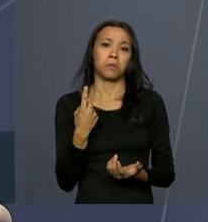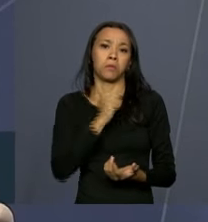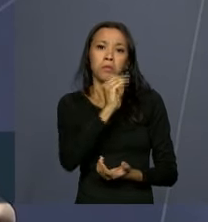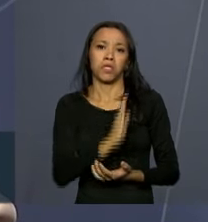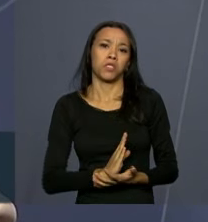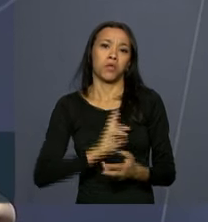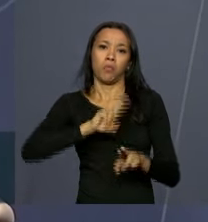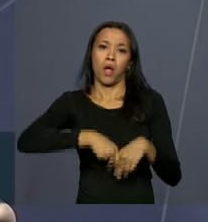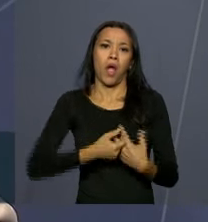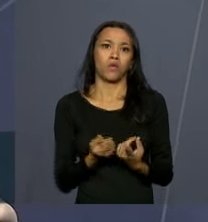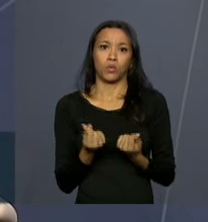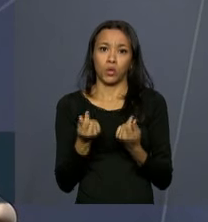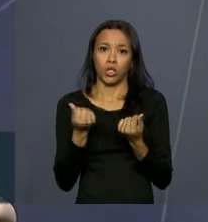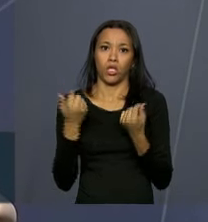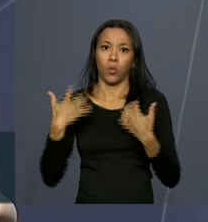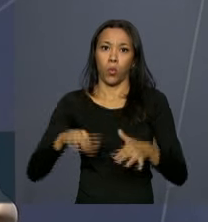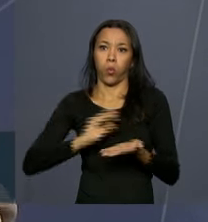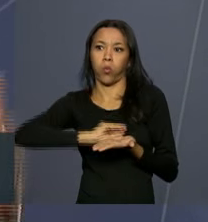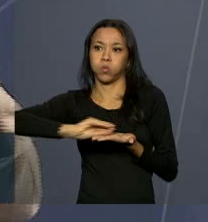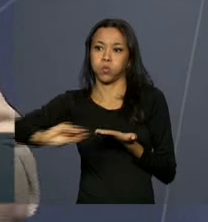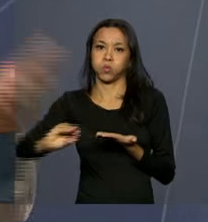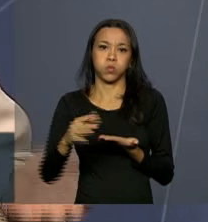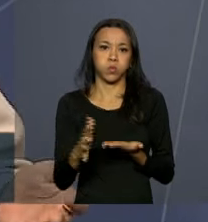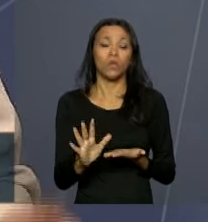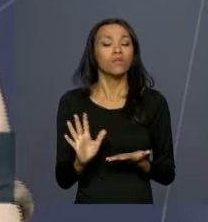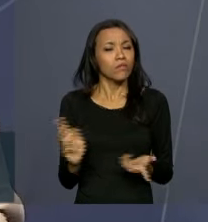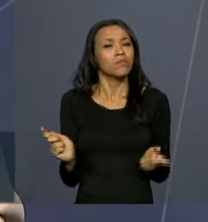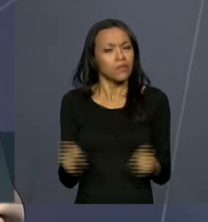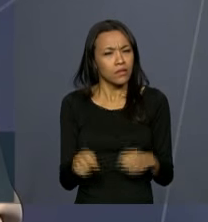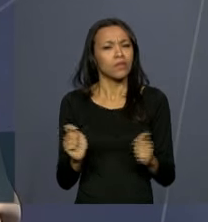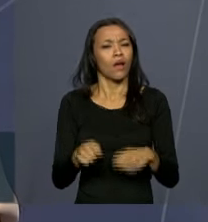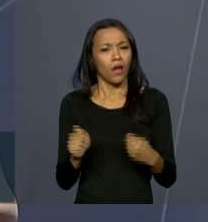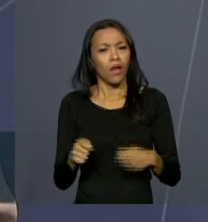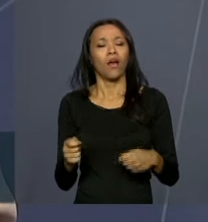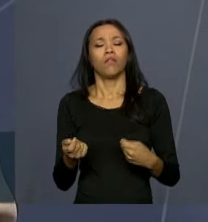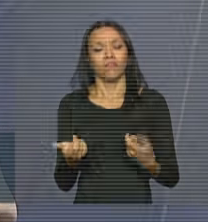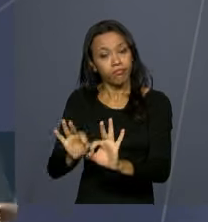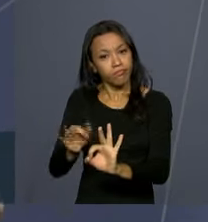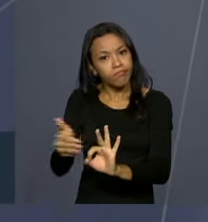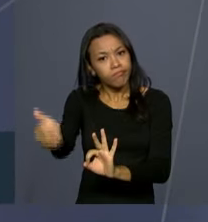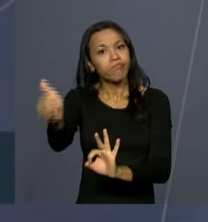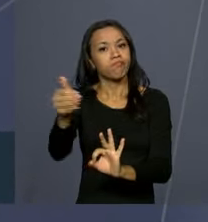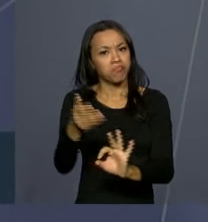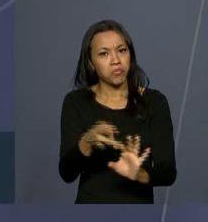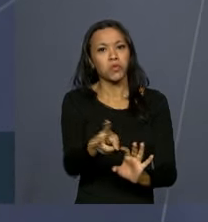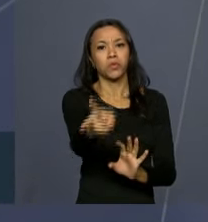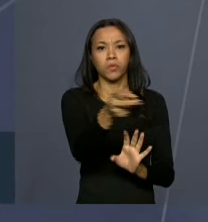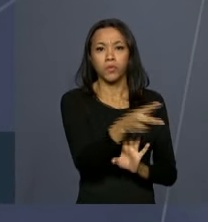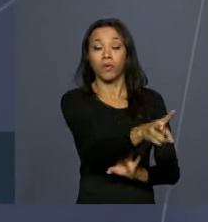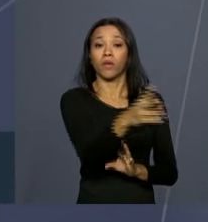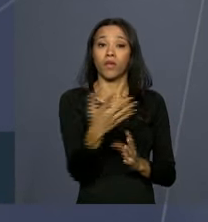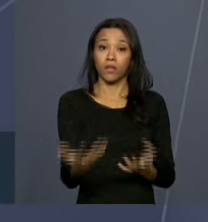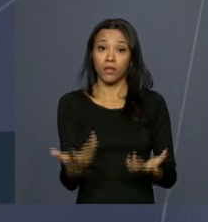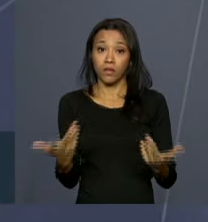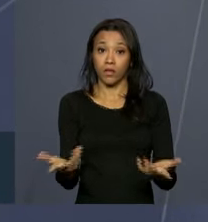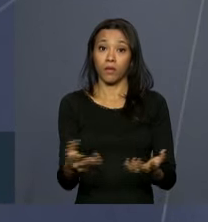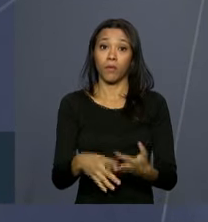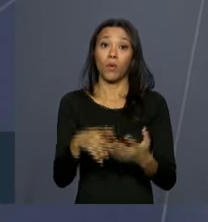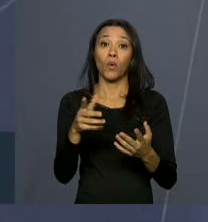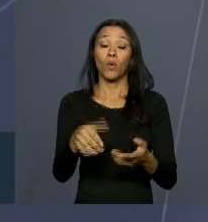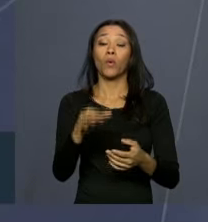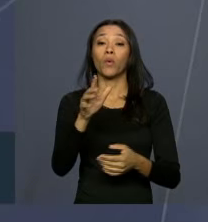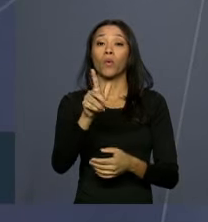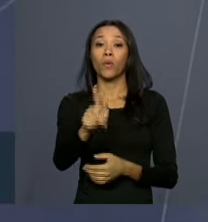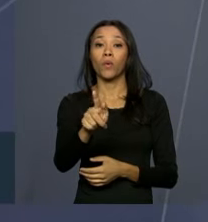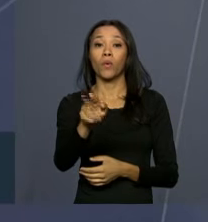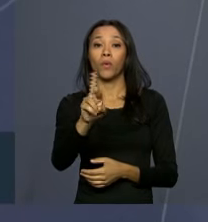projeto. Ele é perfeitamente suportável pelo Brasil. O grippen é um dos projetos importantes